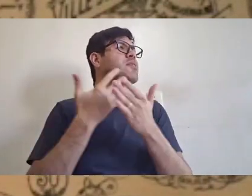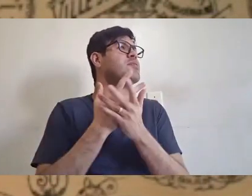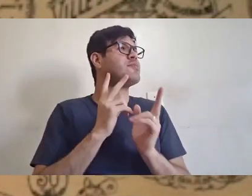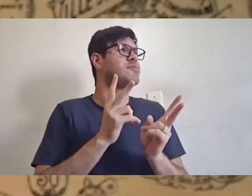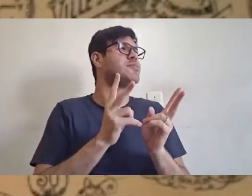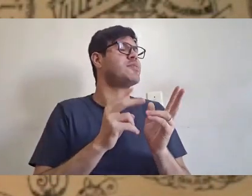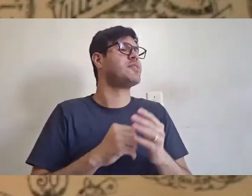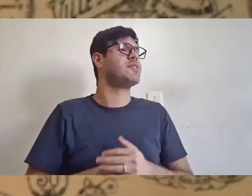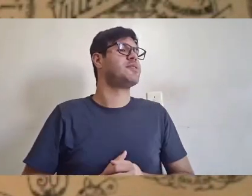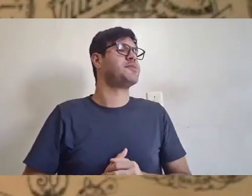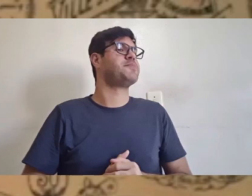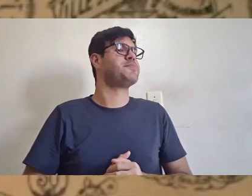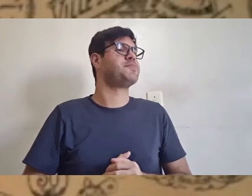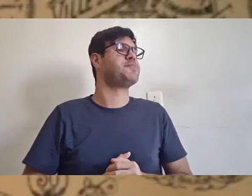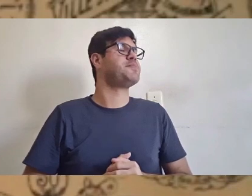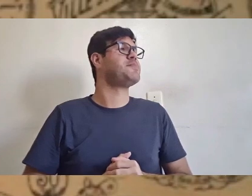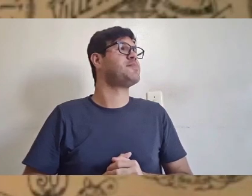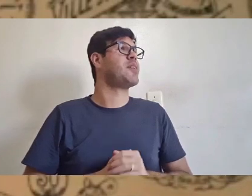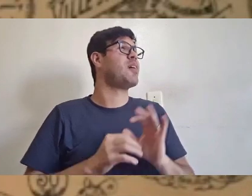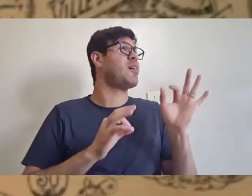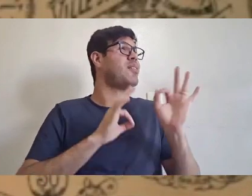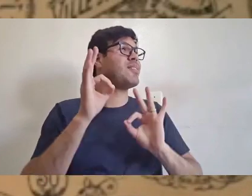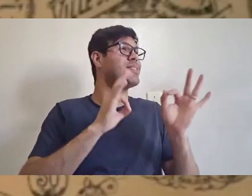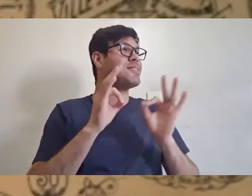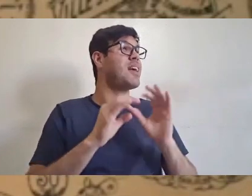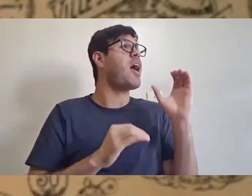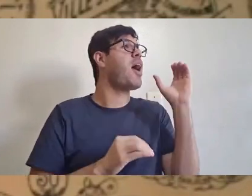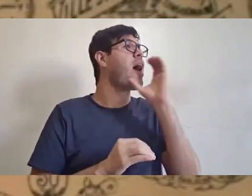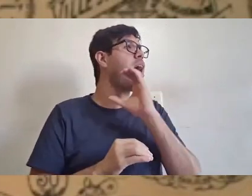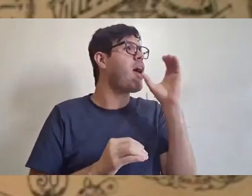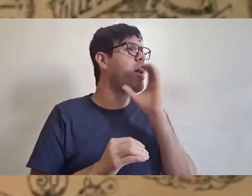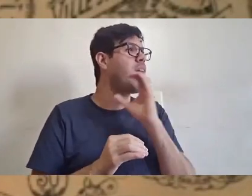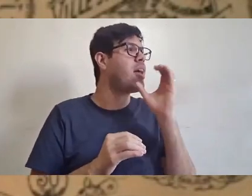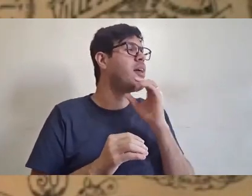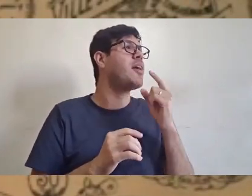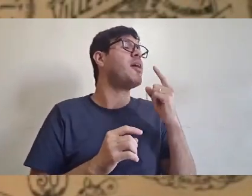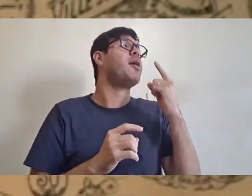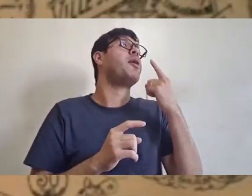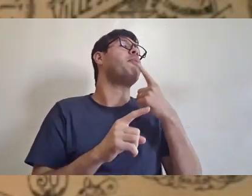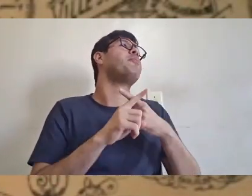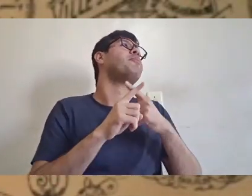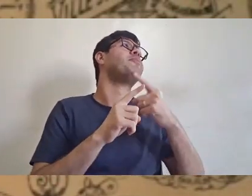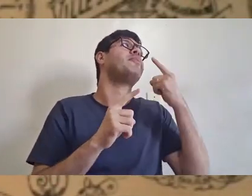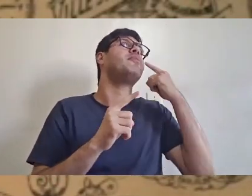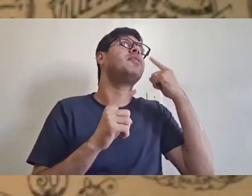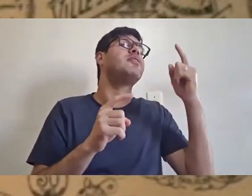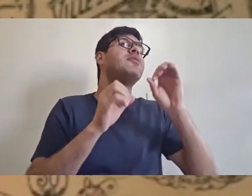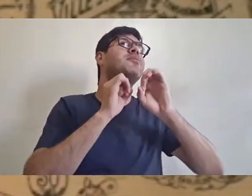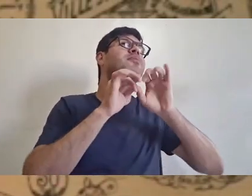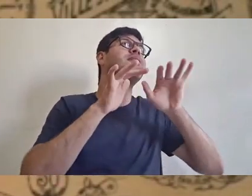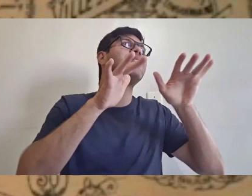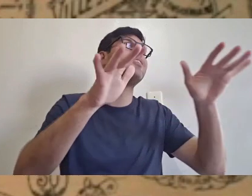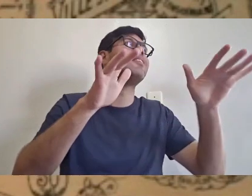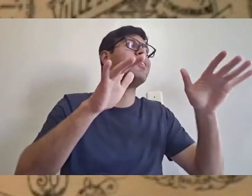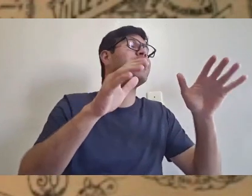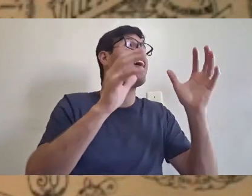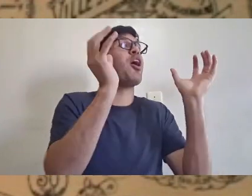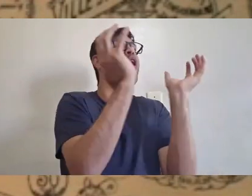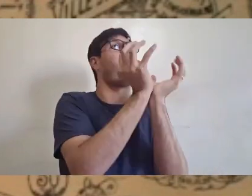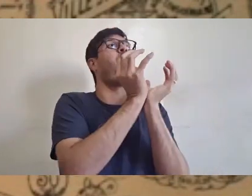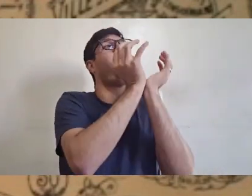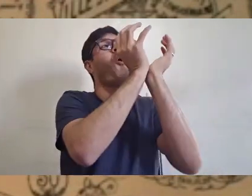Capital se organizou rapidamente, tendo em vista a possibilidade de transmitir a Copa do Mundo